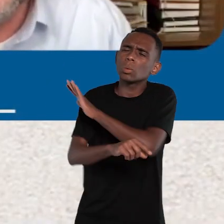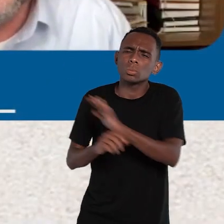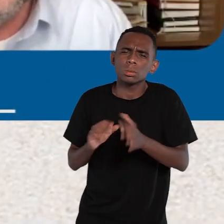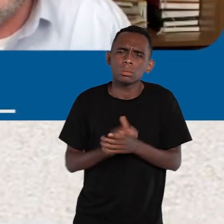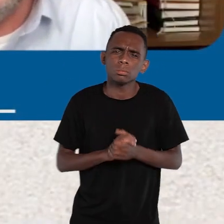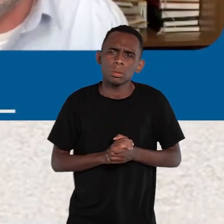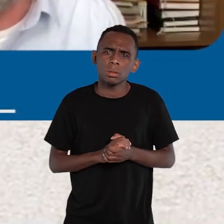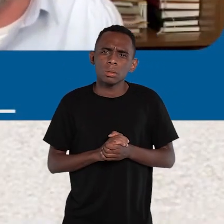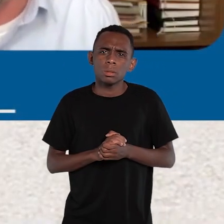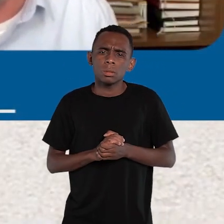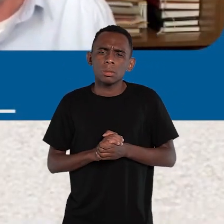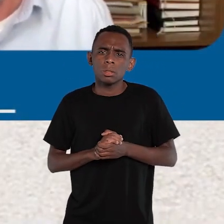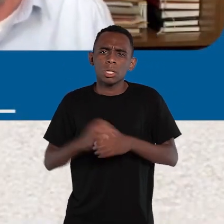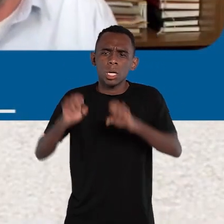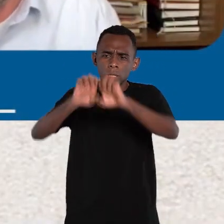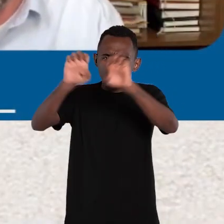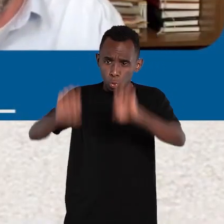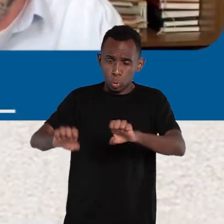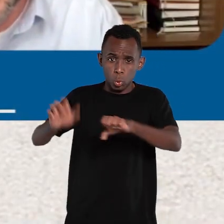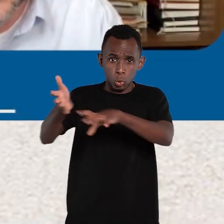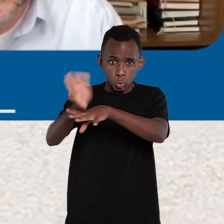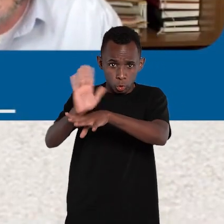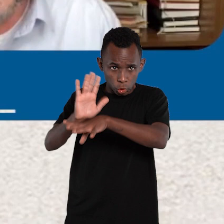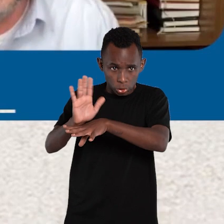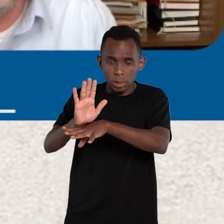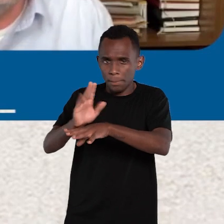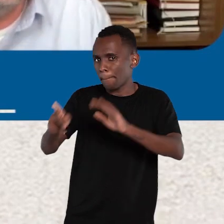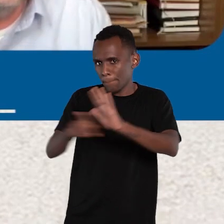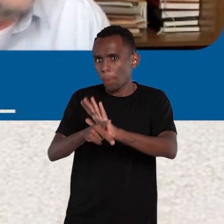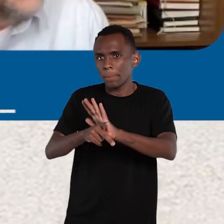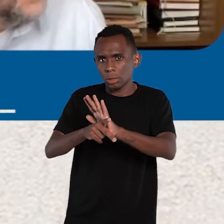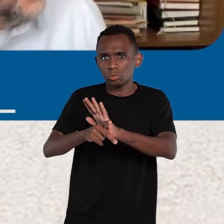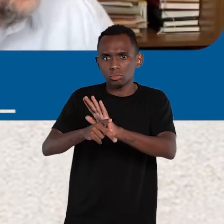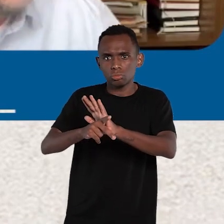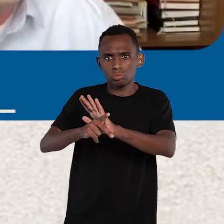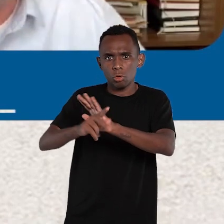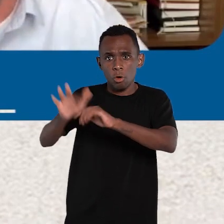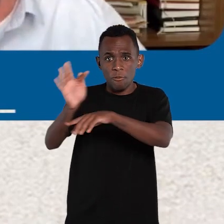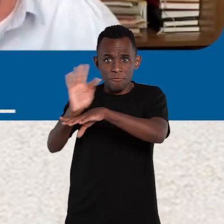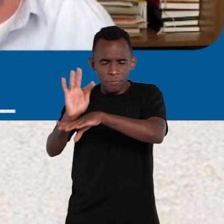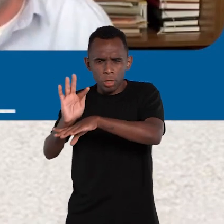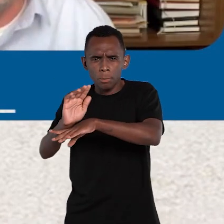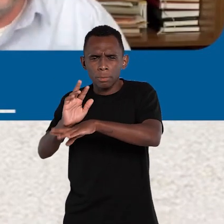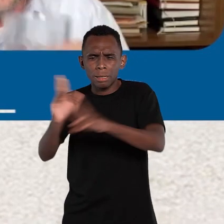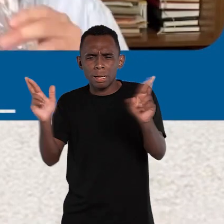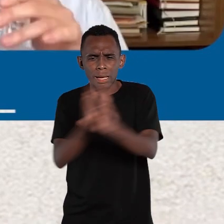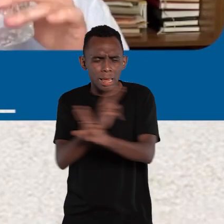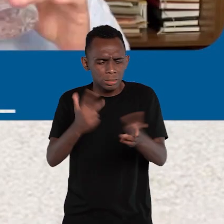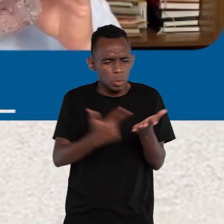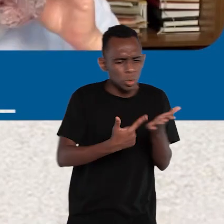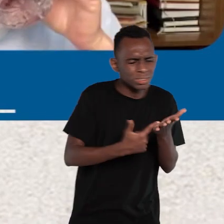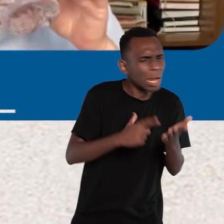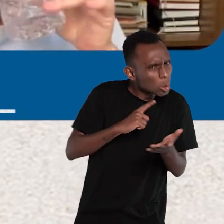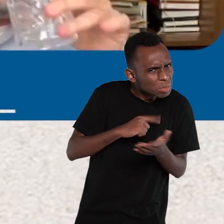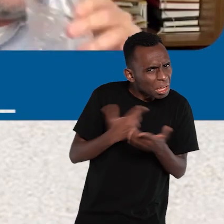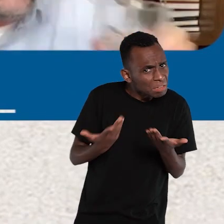que a estrutura do cinema, de certa forma, eu digo a estrutura do filme, ela tem a ver com a questão literária?